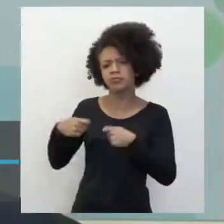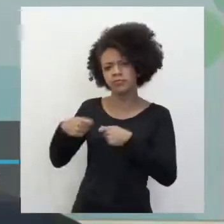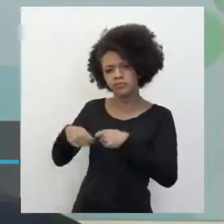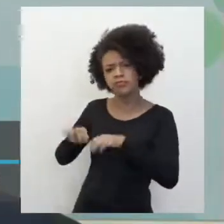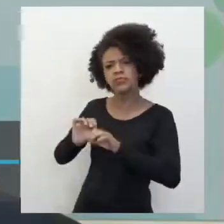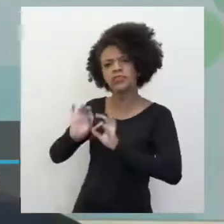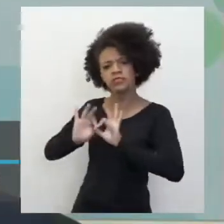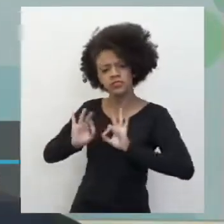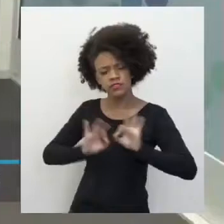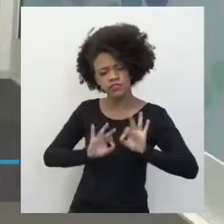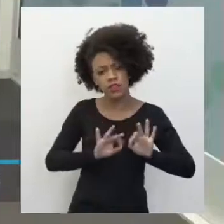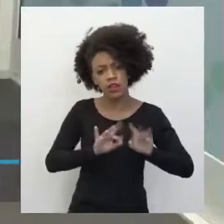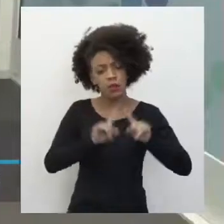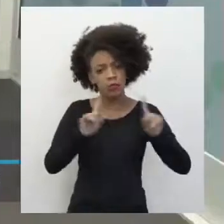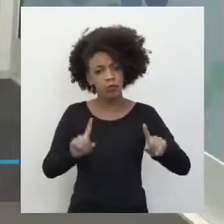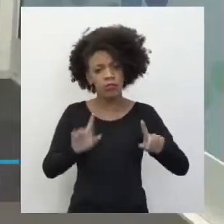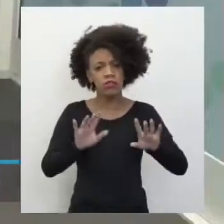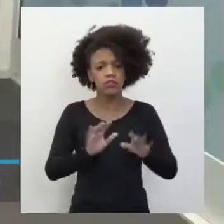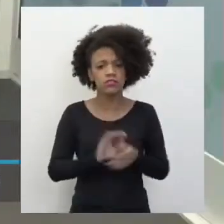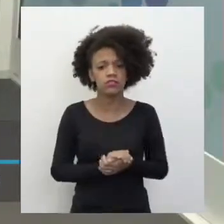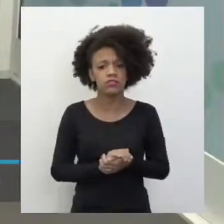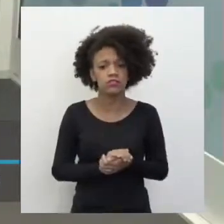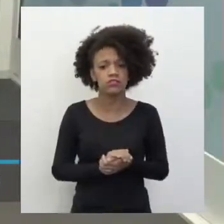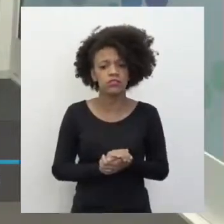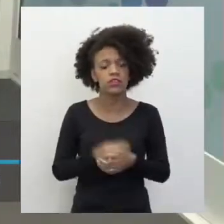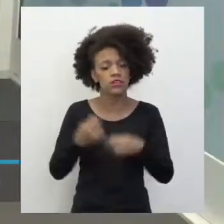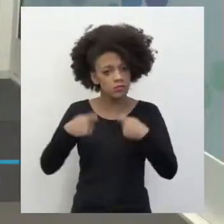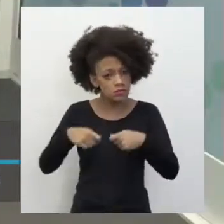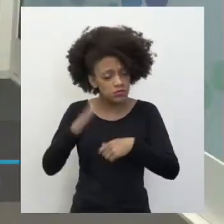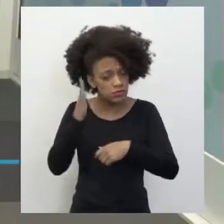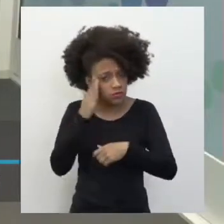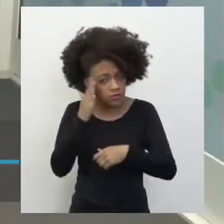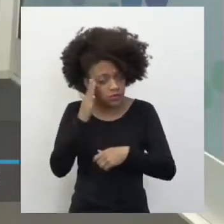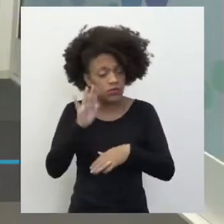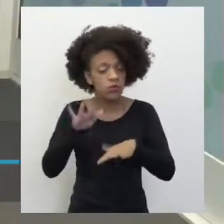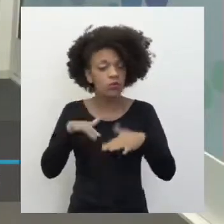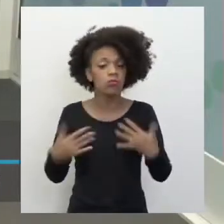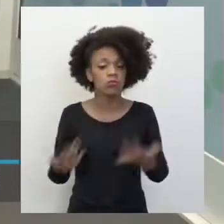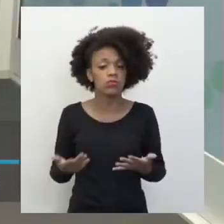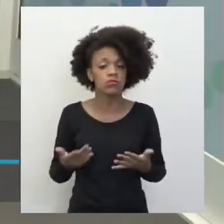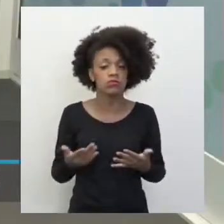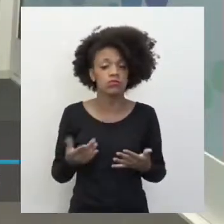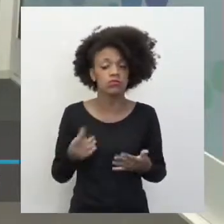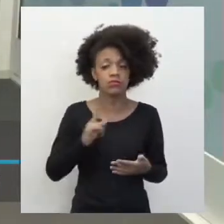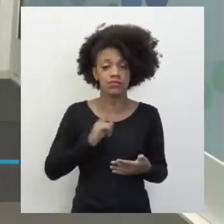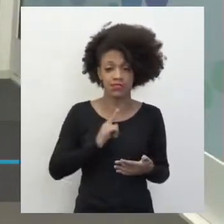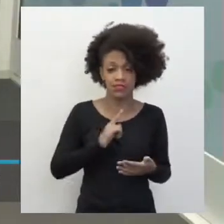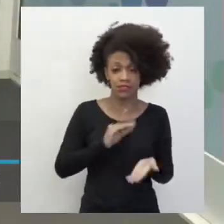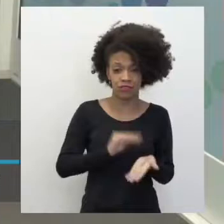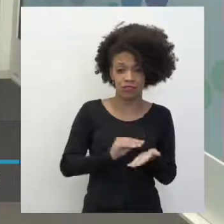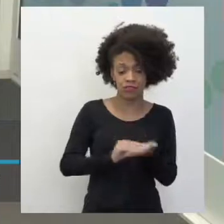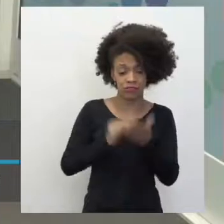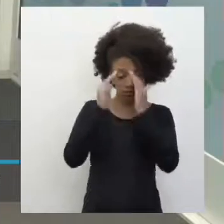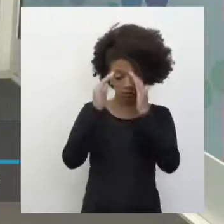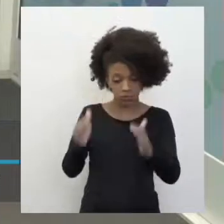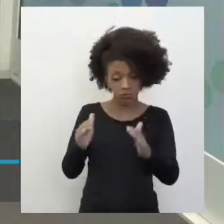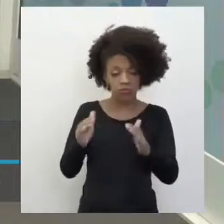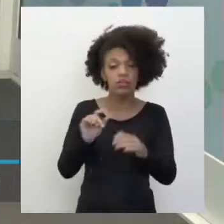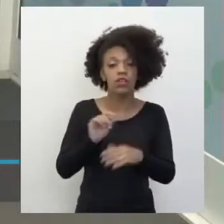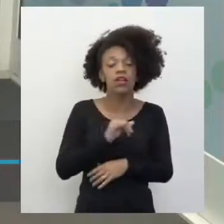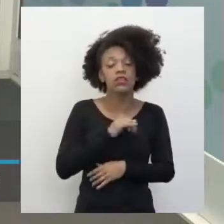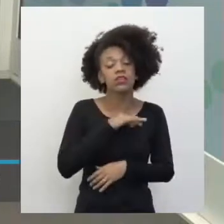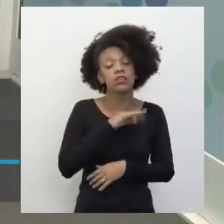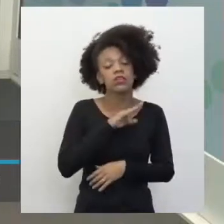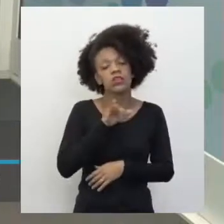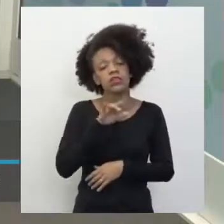desconhecido. Mas a gente sabe que quando há a ignorância, a intolerância acaba